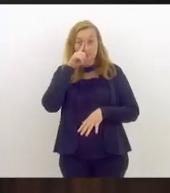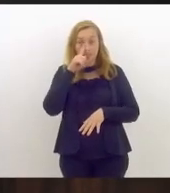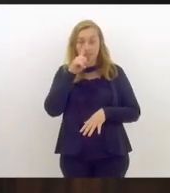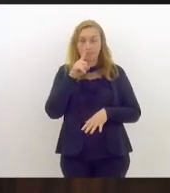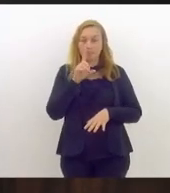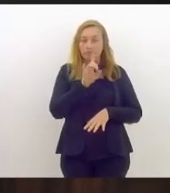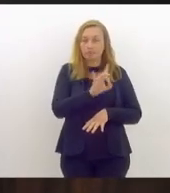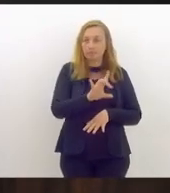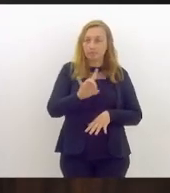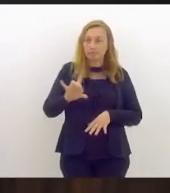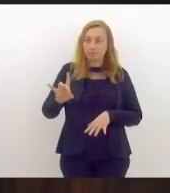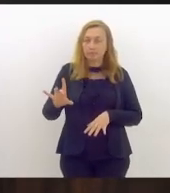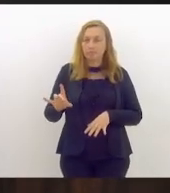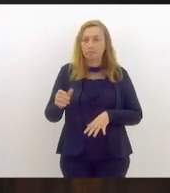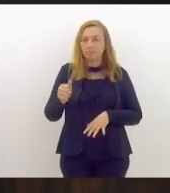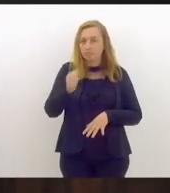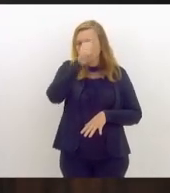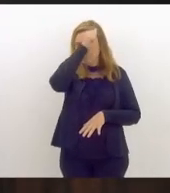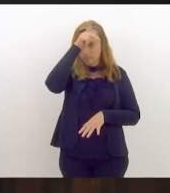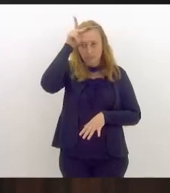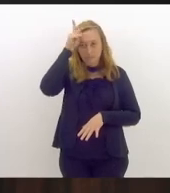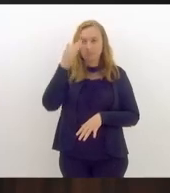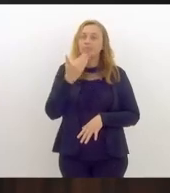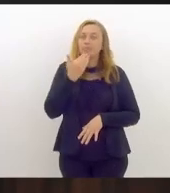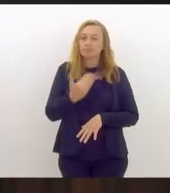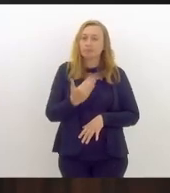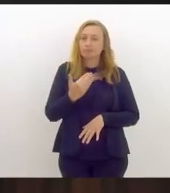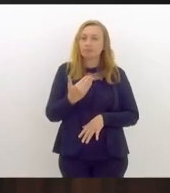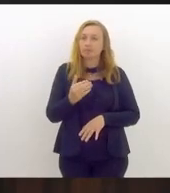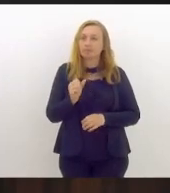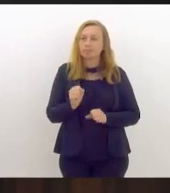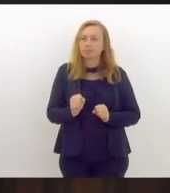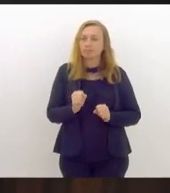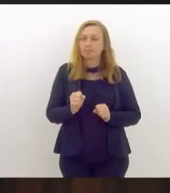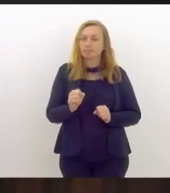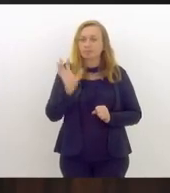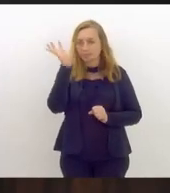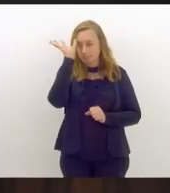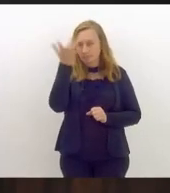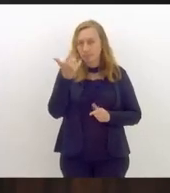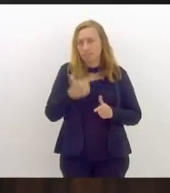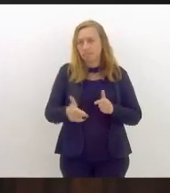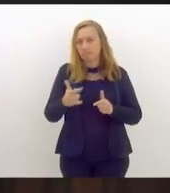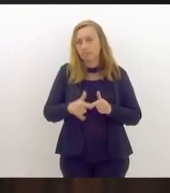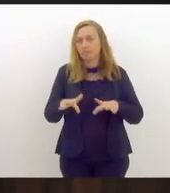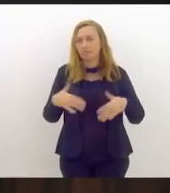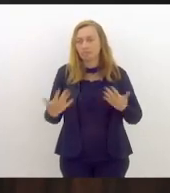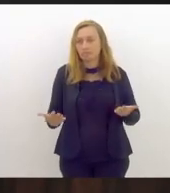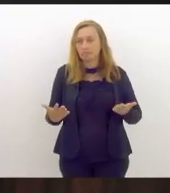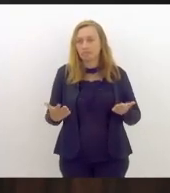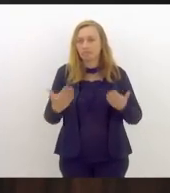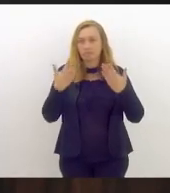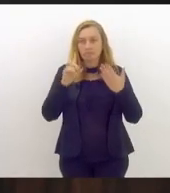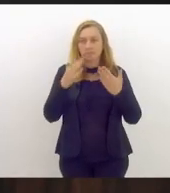cada prefeito pedindo para que a gente pudesse resolver o problema. Então, eu apresentei o